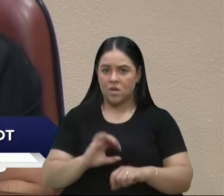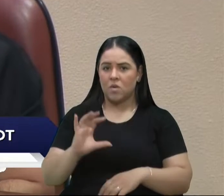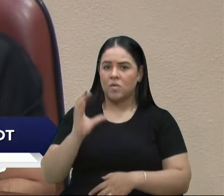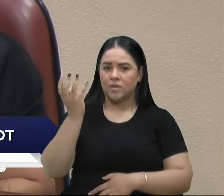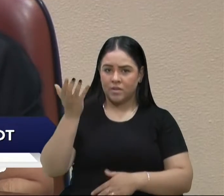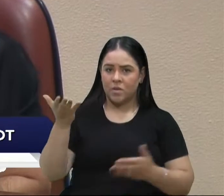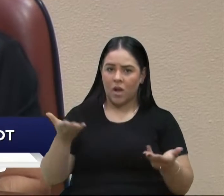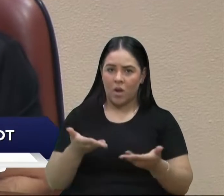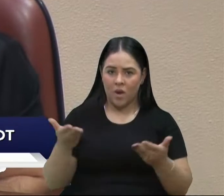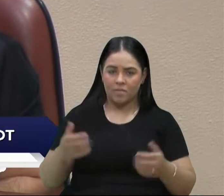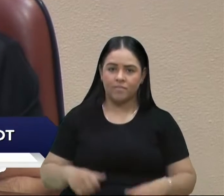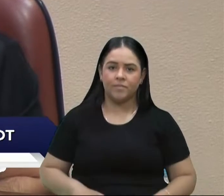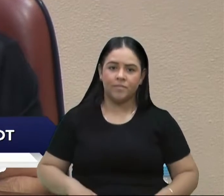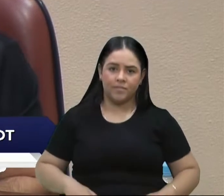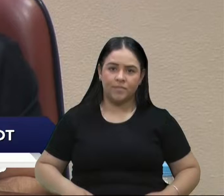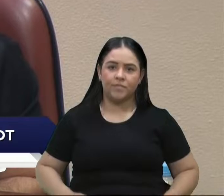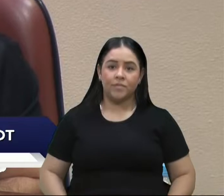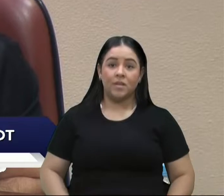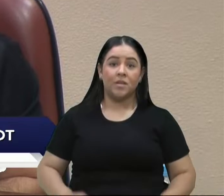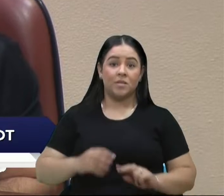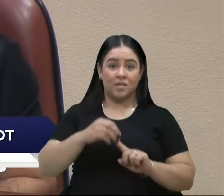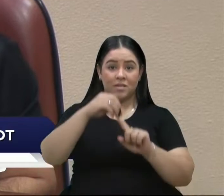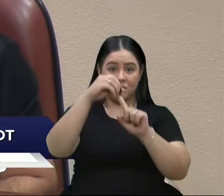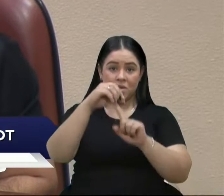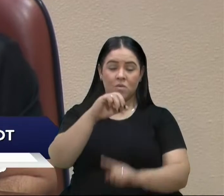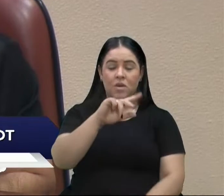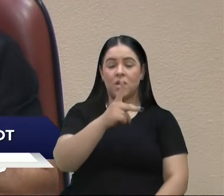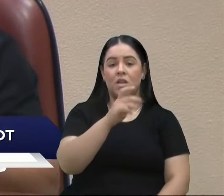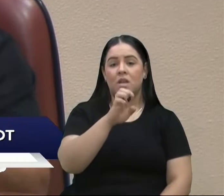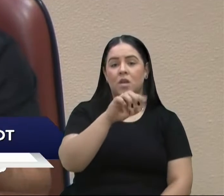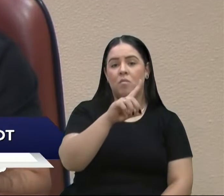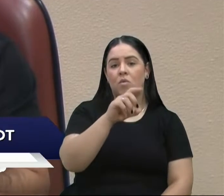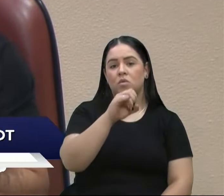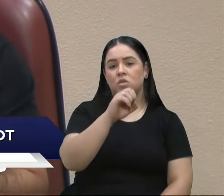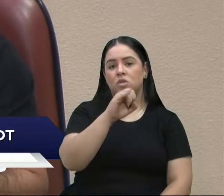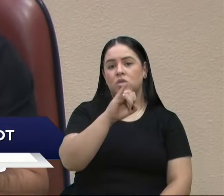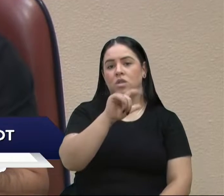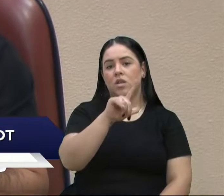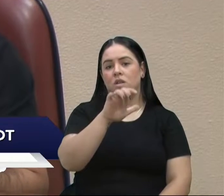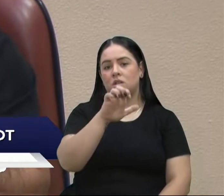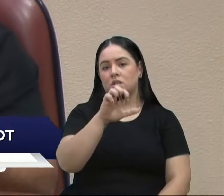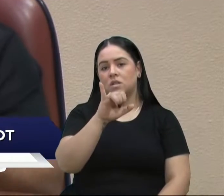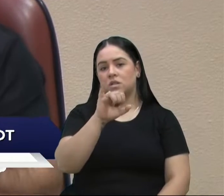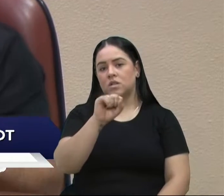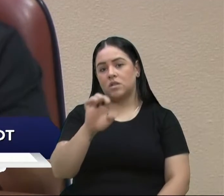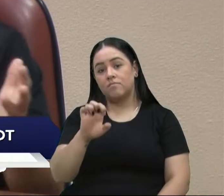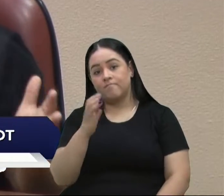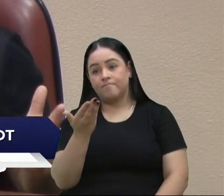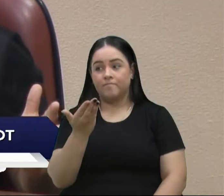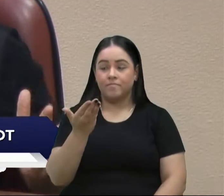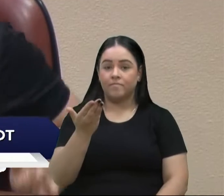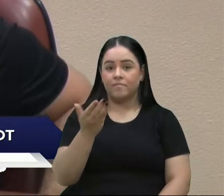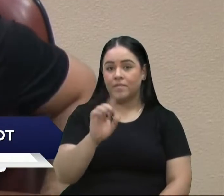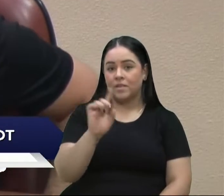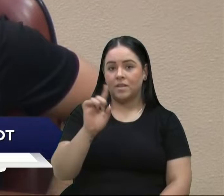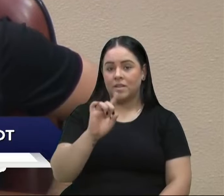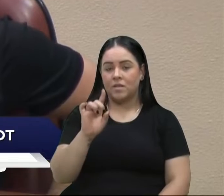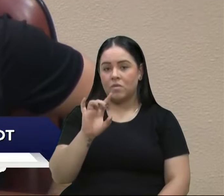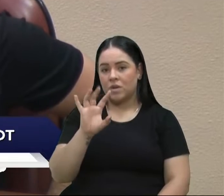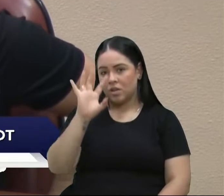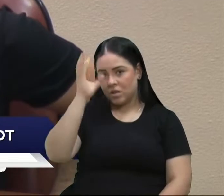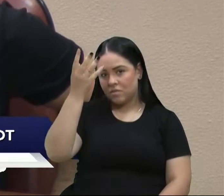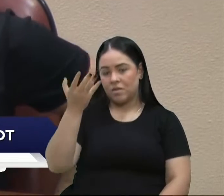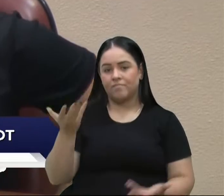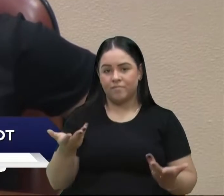situação, principalmente em hemodiálise, né? Daqui a pouco, abrindo um novo setor, não vai resolver o mínimo